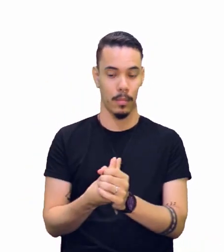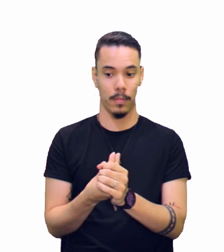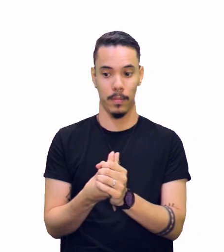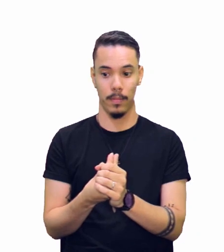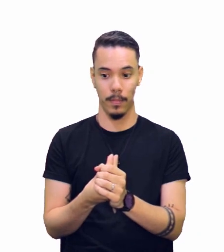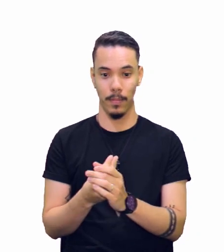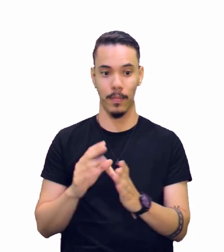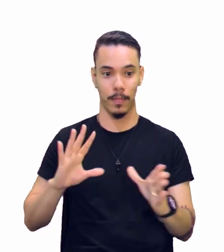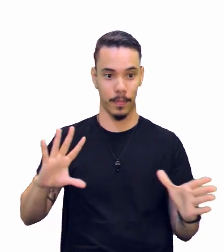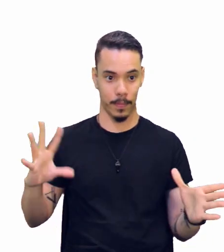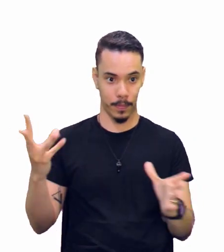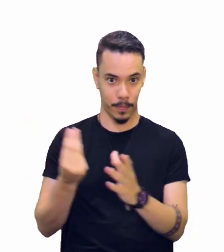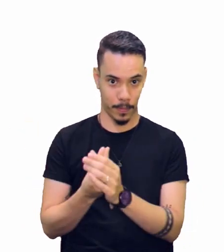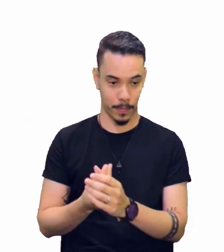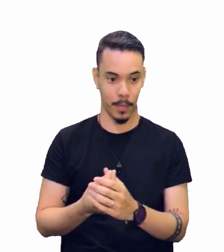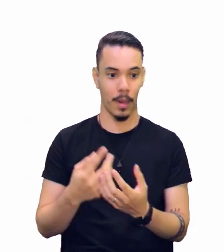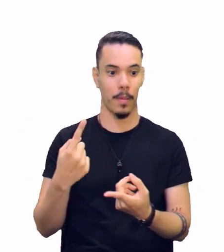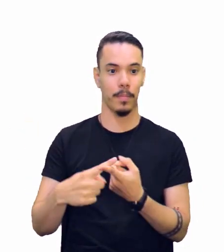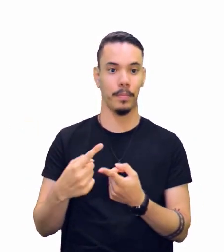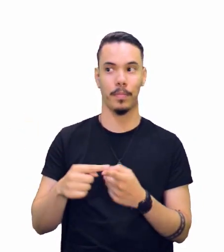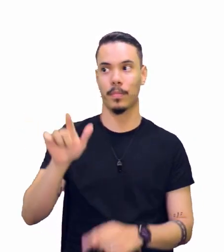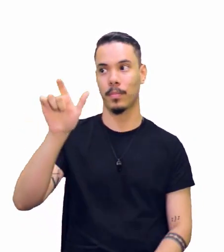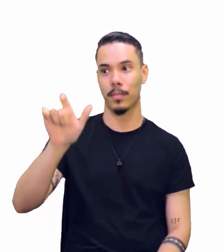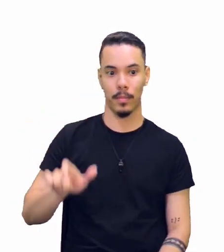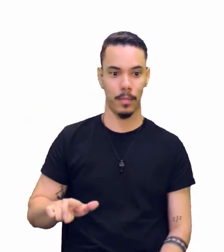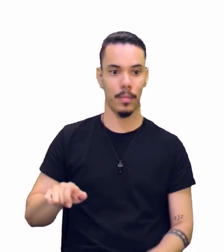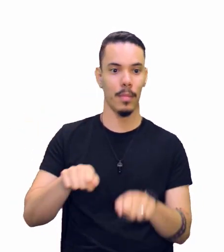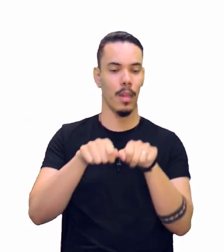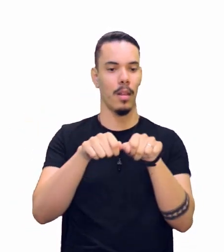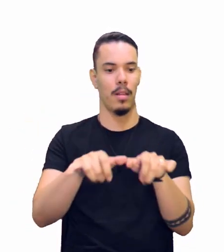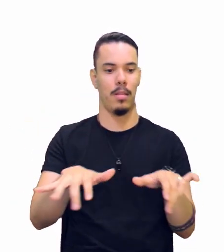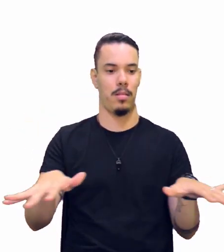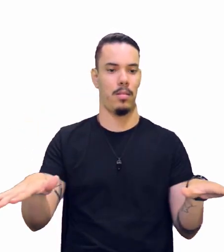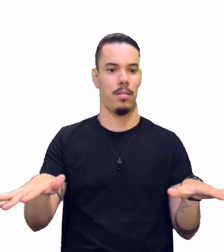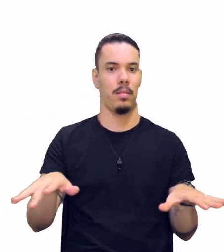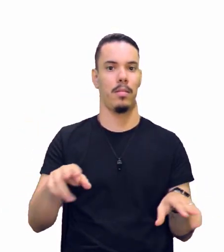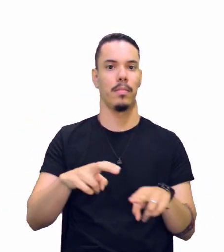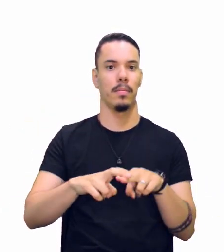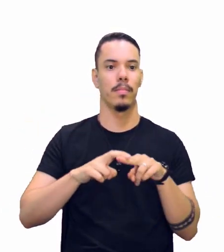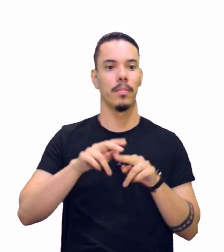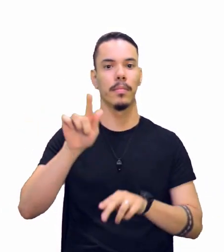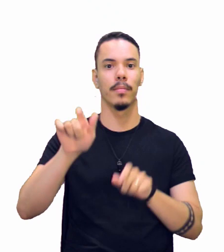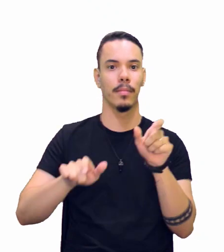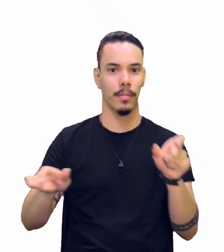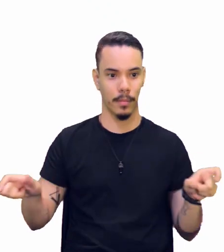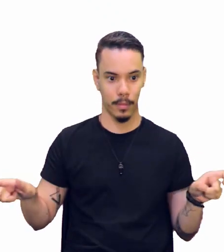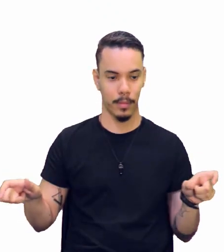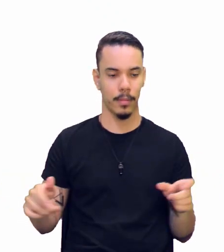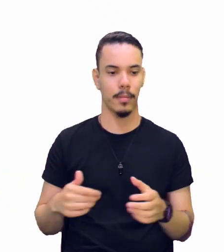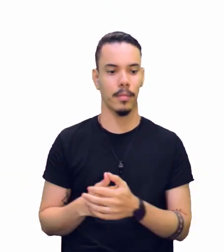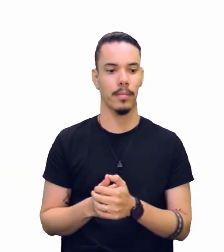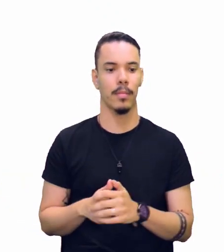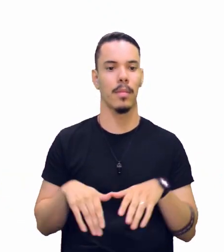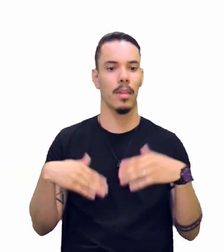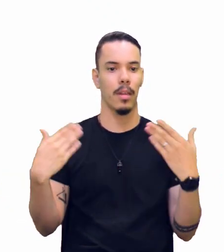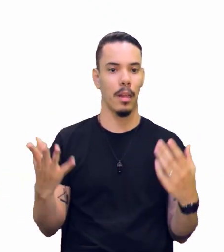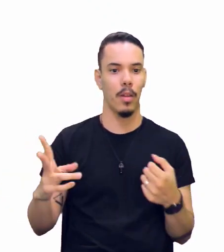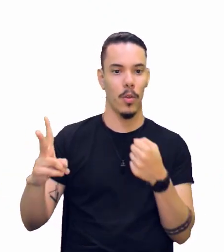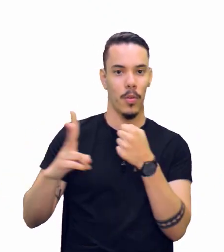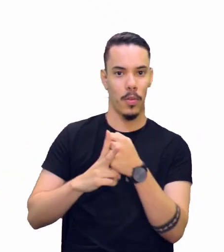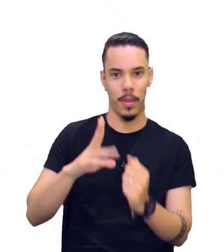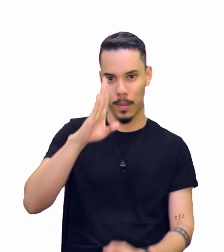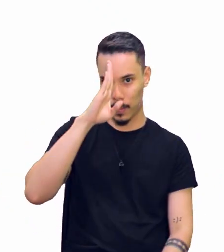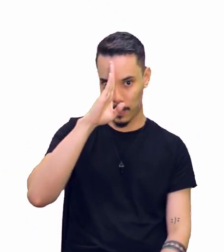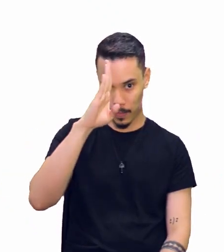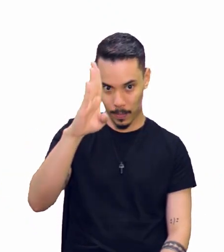mundo conhece, é uma palavra que é muito difundida, então todo mundo sabe que são pessoas. Logo, o meu verbo principal